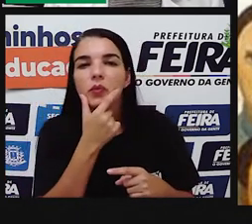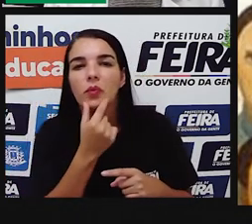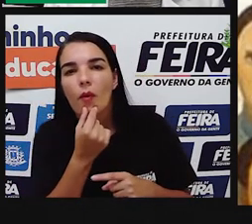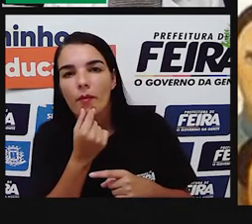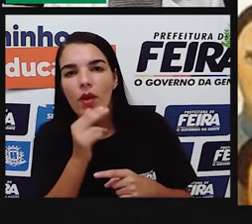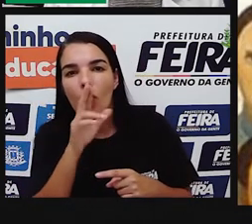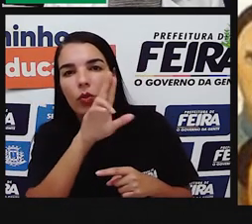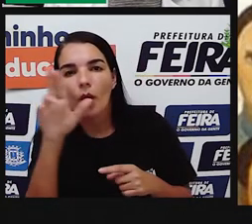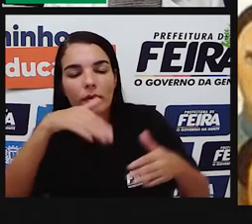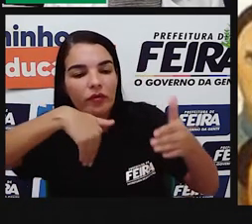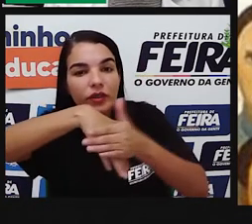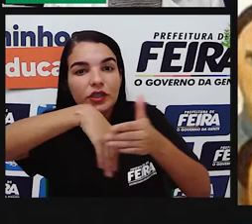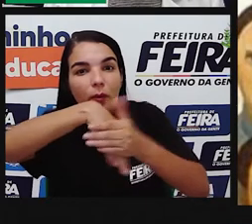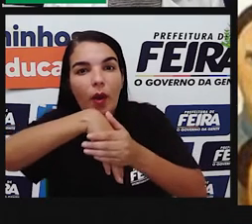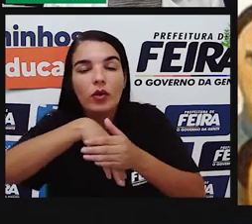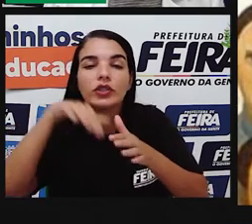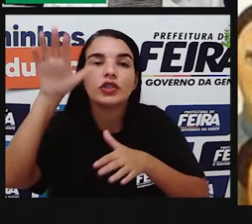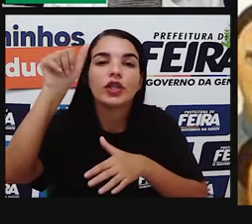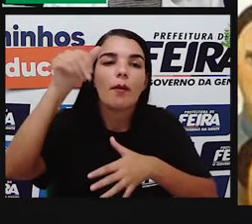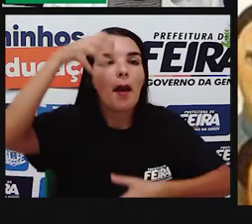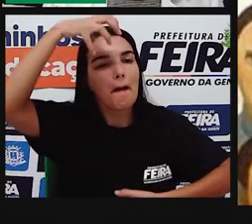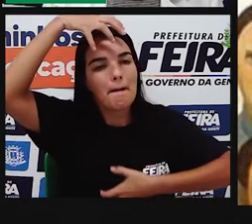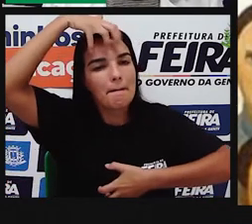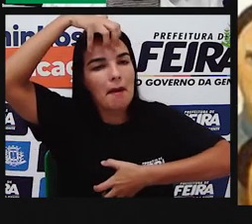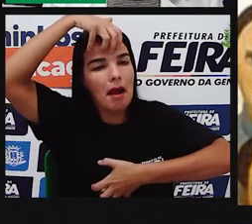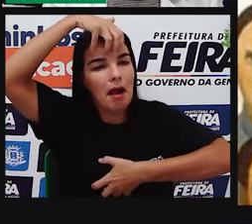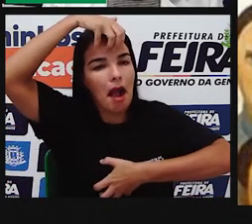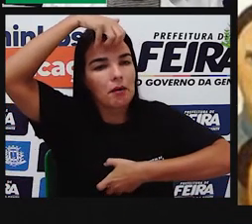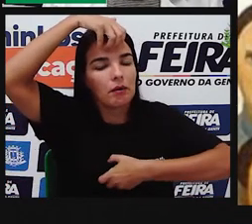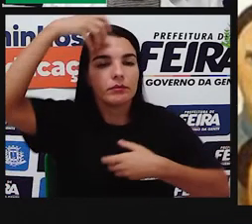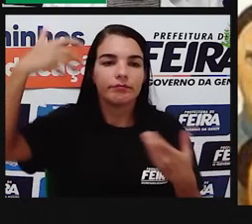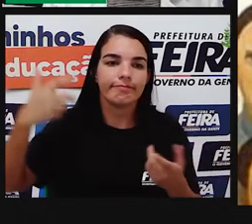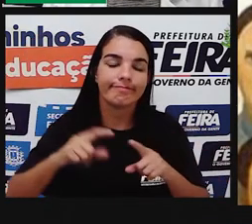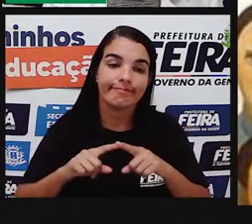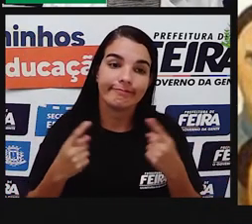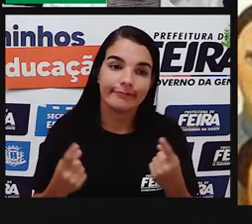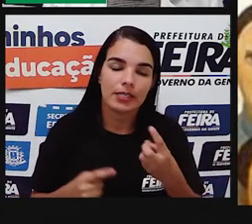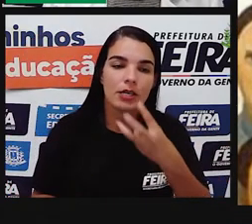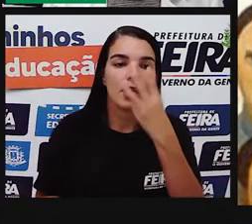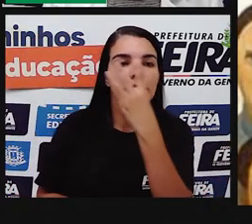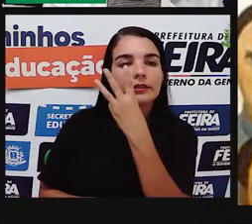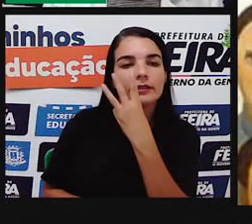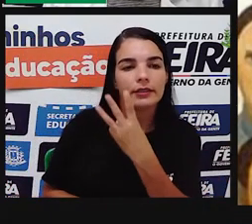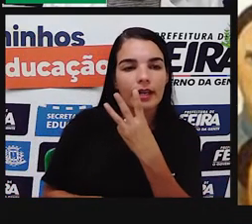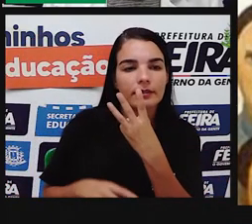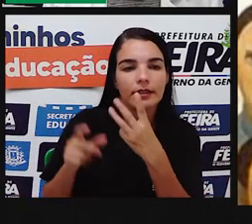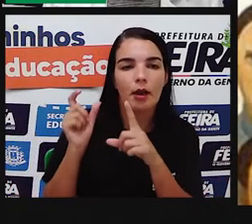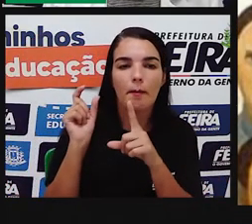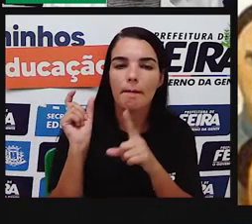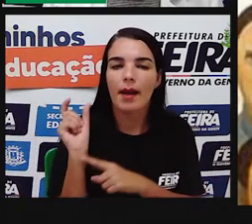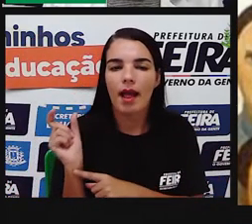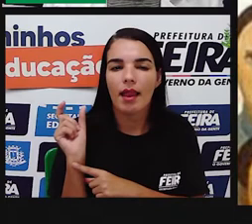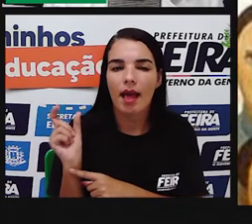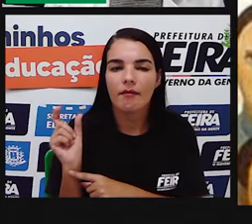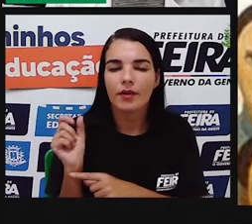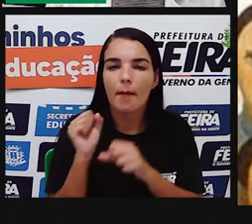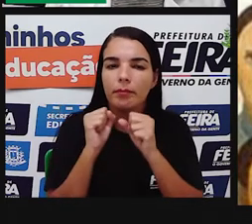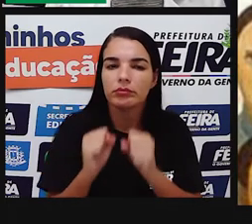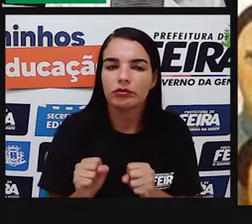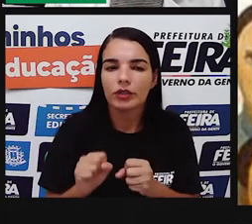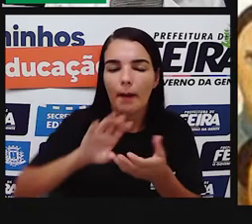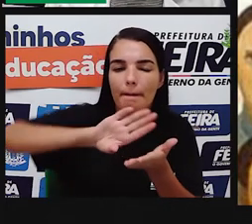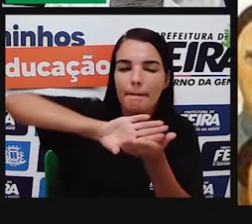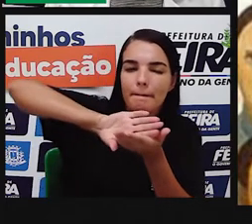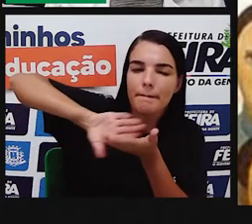Então, infelizmente, nós convivemos com essas três palavrinhas que deveriam ser abolidas em sua